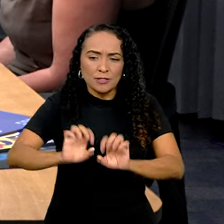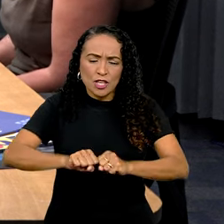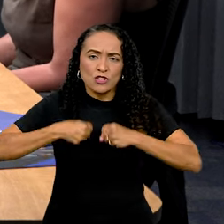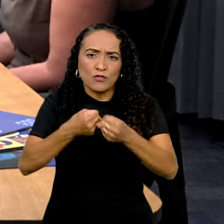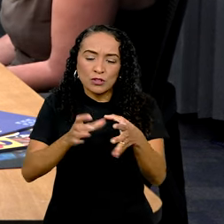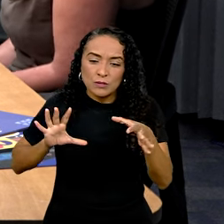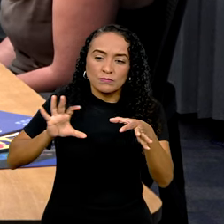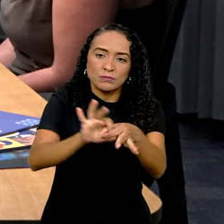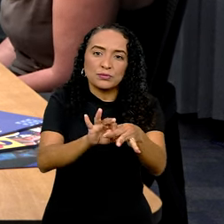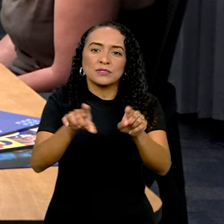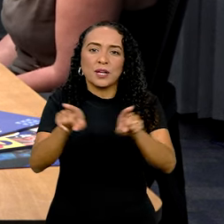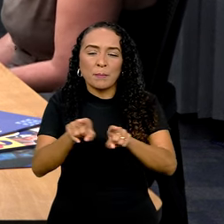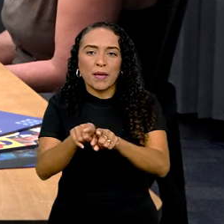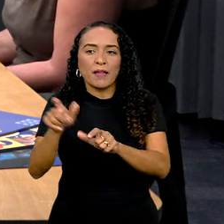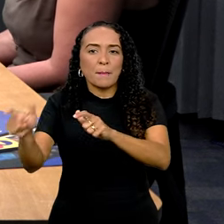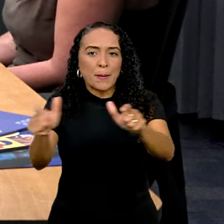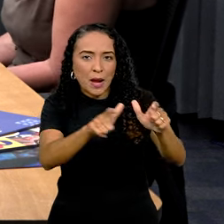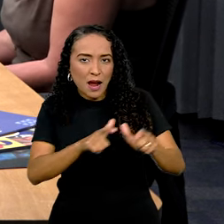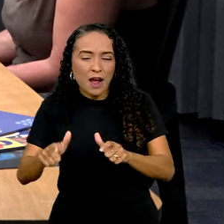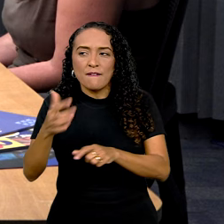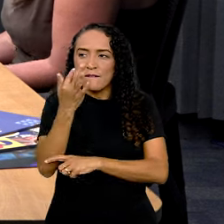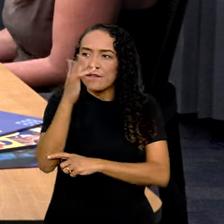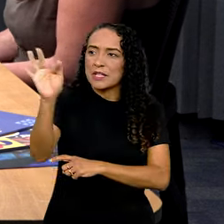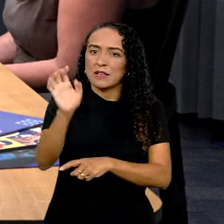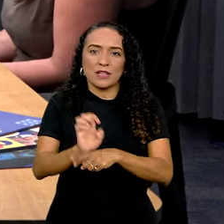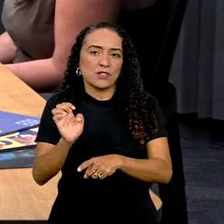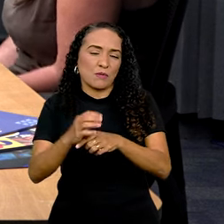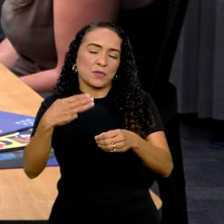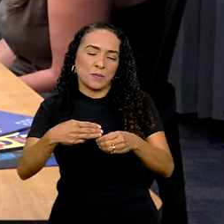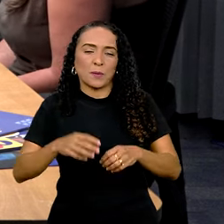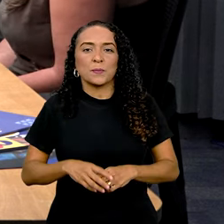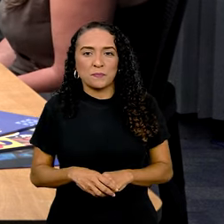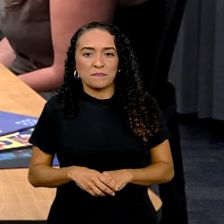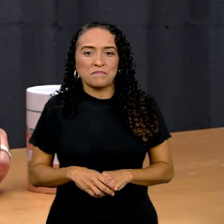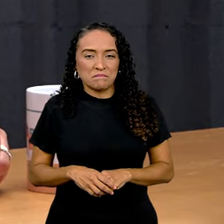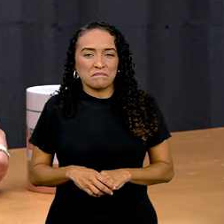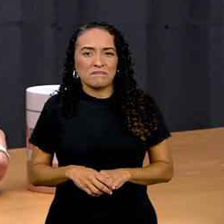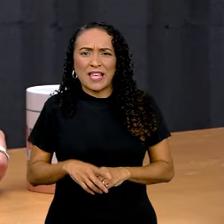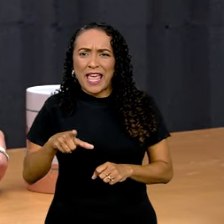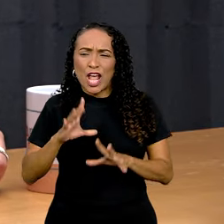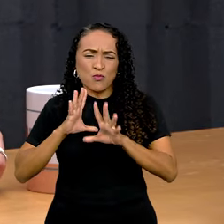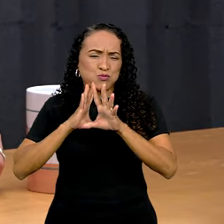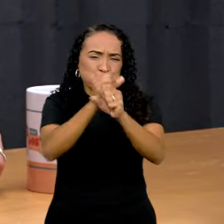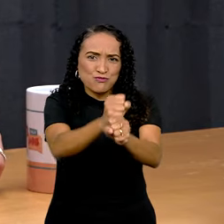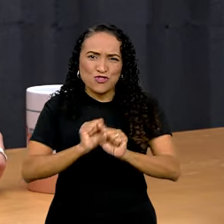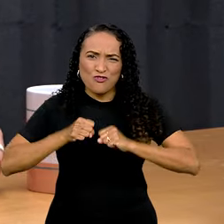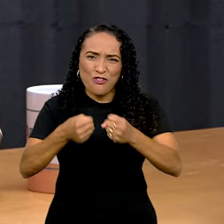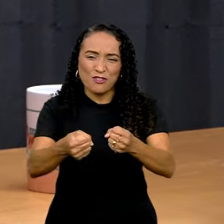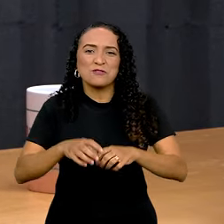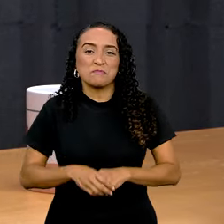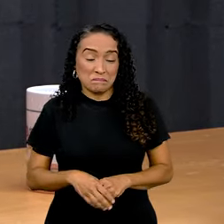esforços também com os seus congêneres né federal estadual e municipal uma somativa de esforços